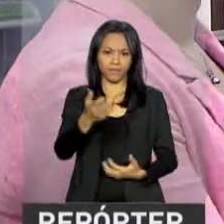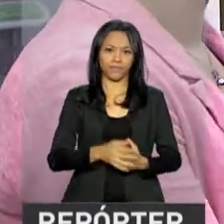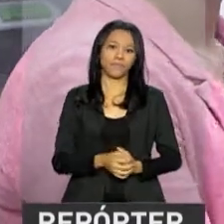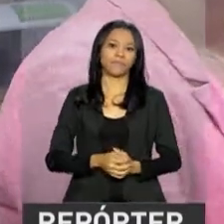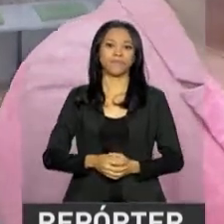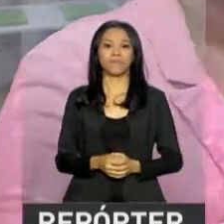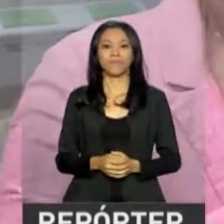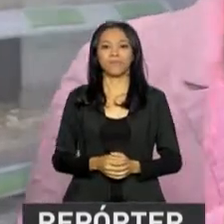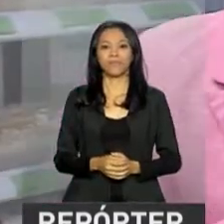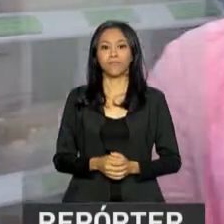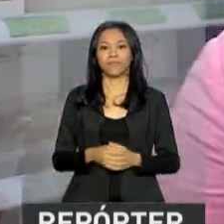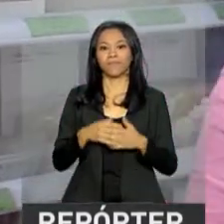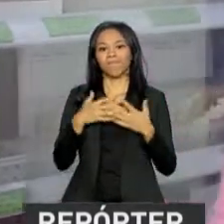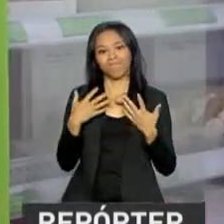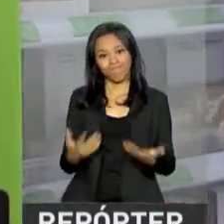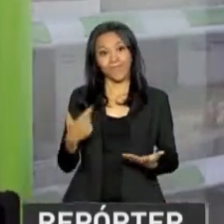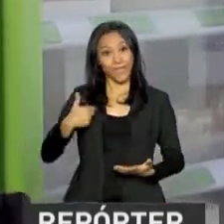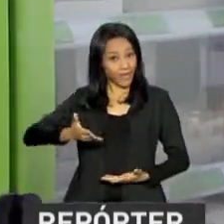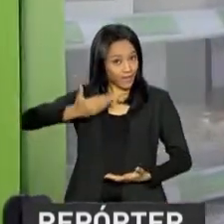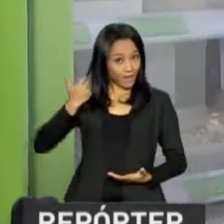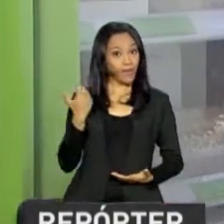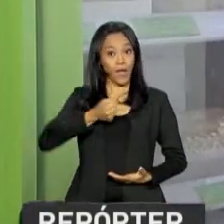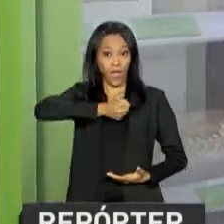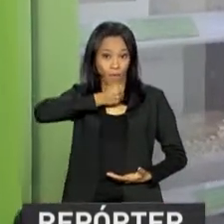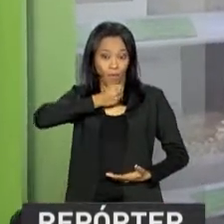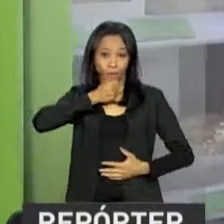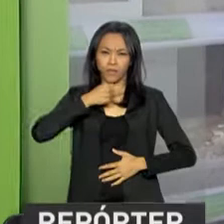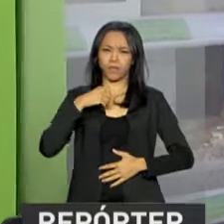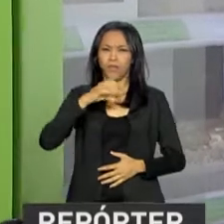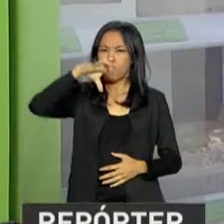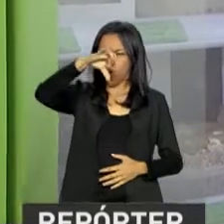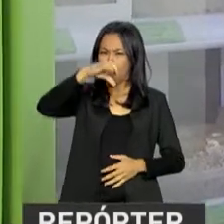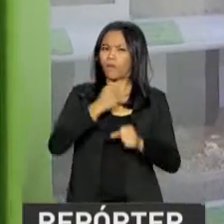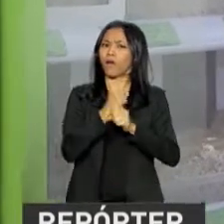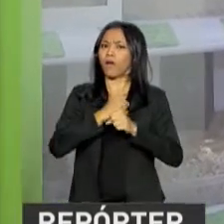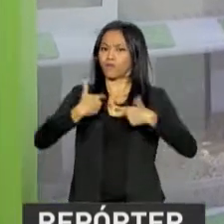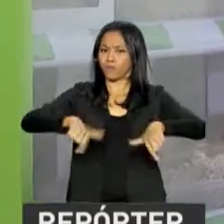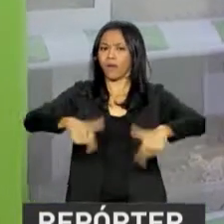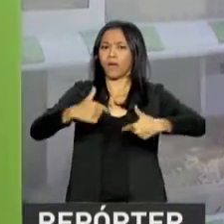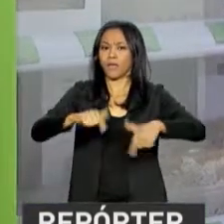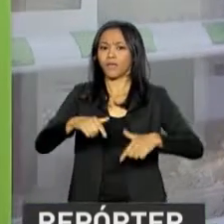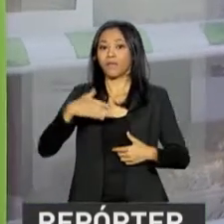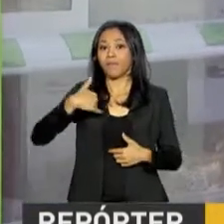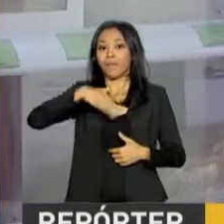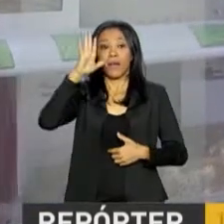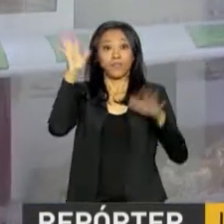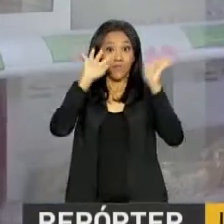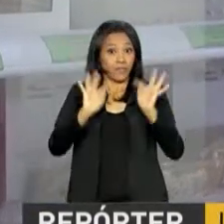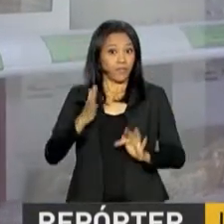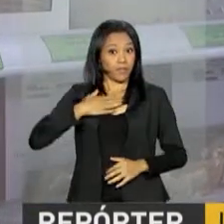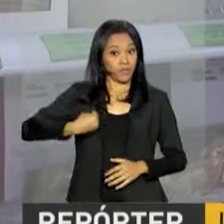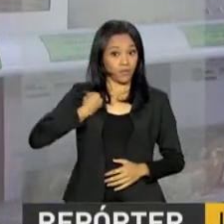jogando pois é eu que já era repórter de televisão há mais ou menos uns nove anos no momento mais feliz da minha vida